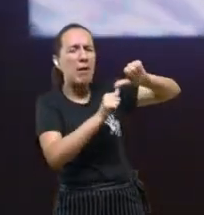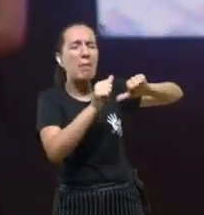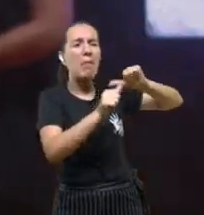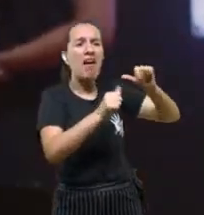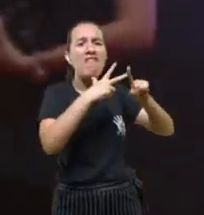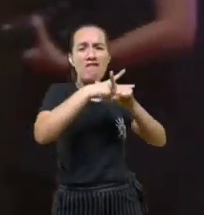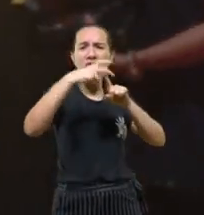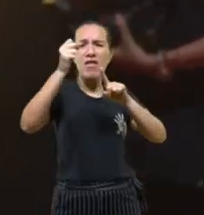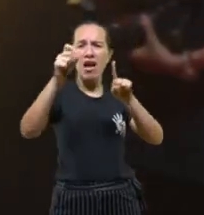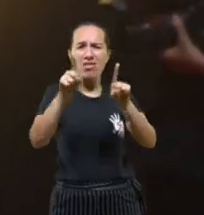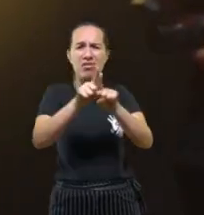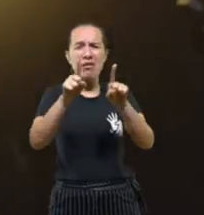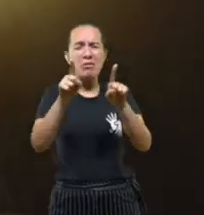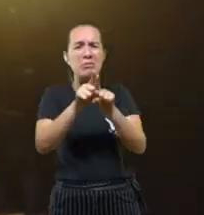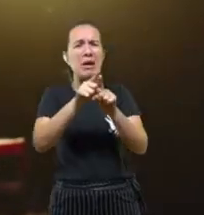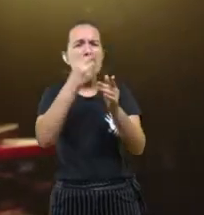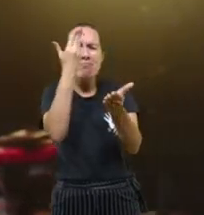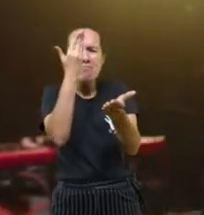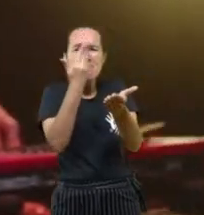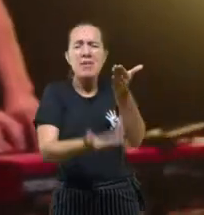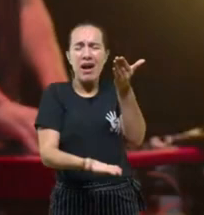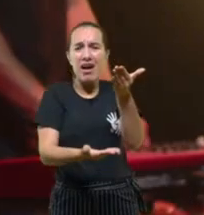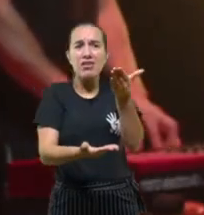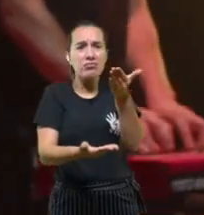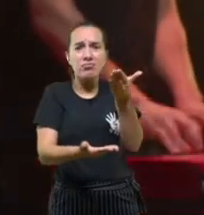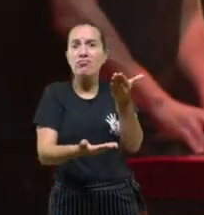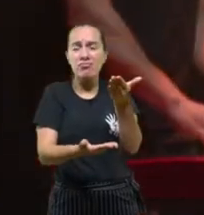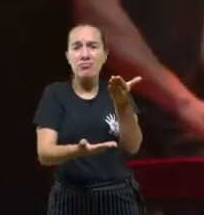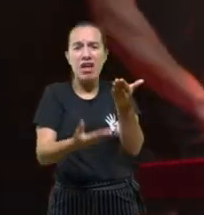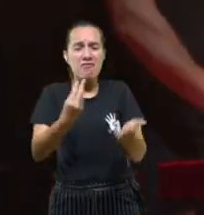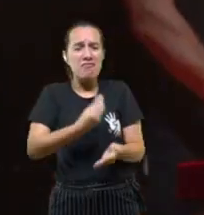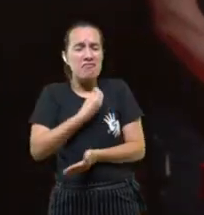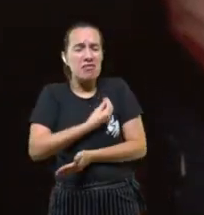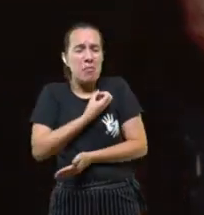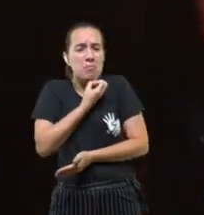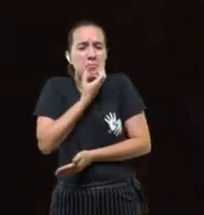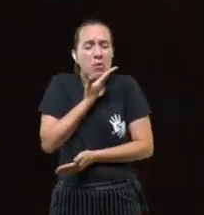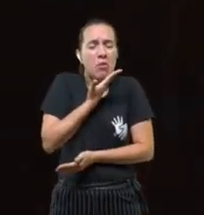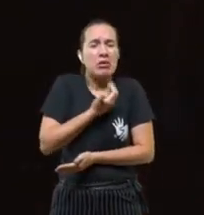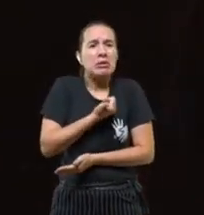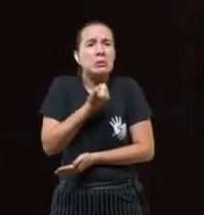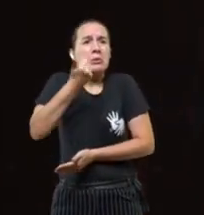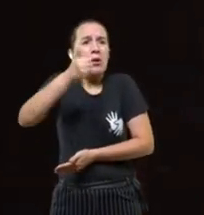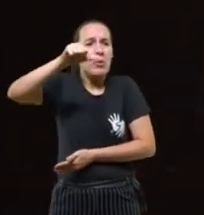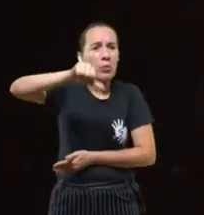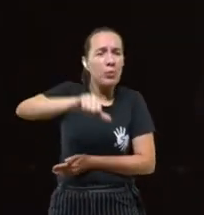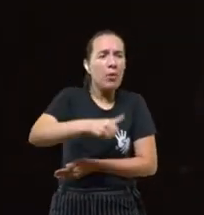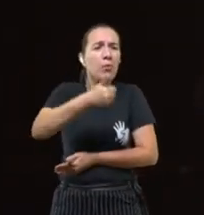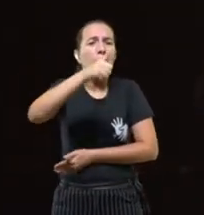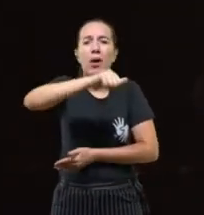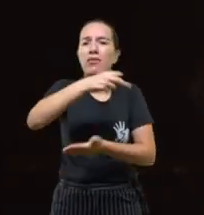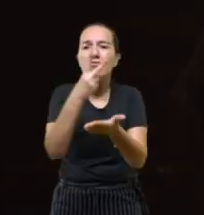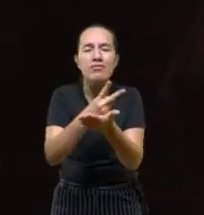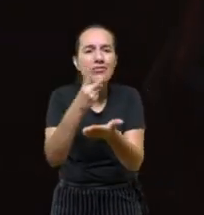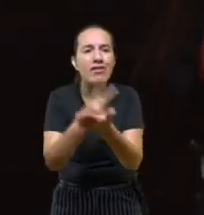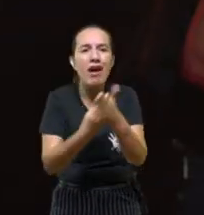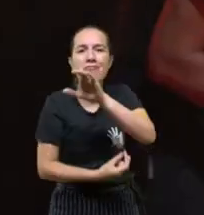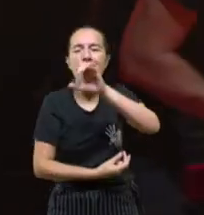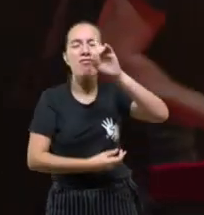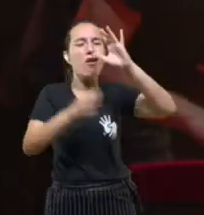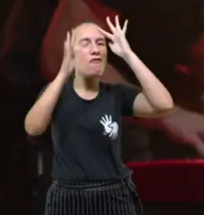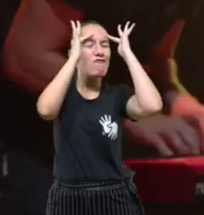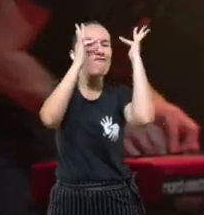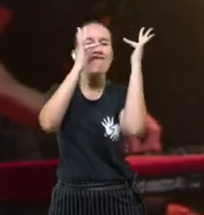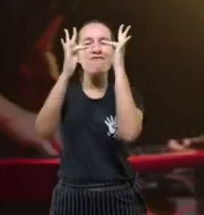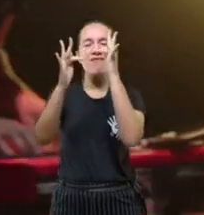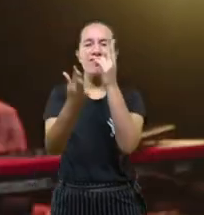todas as derrotas, todos os tempos de nossa vida, como o Senhor é sempre